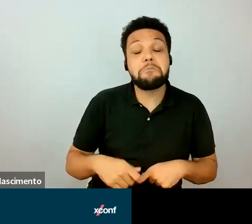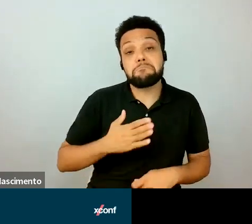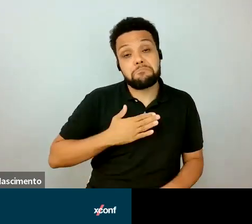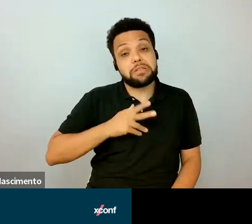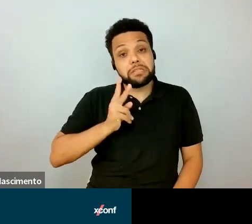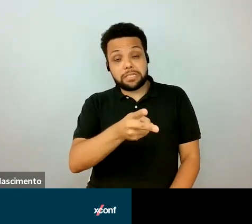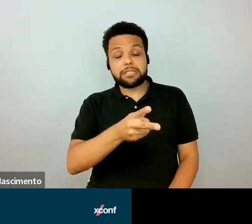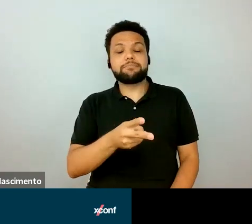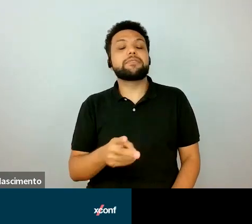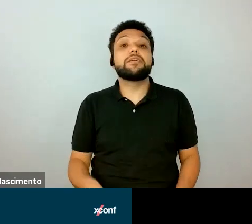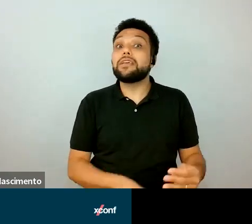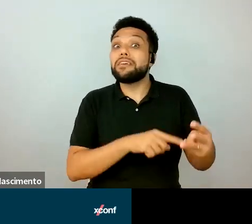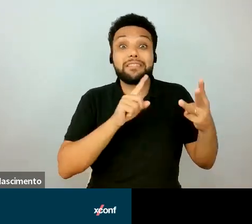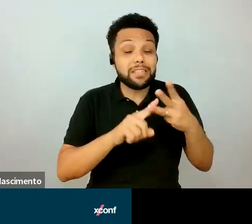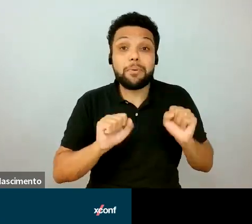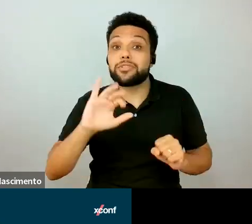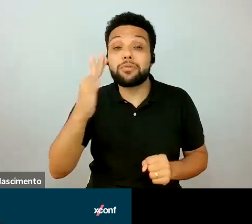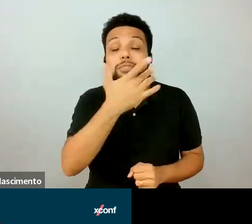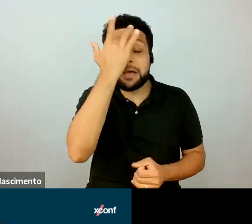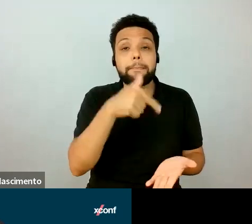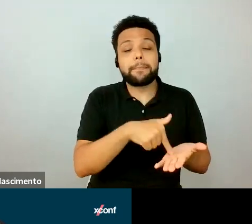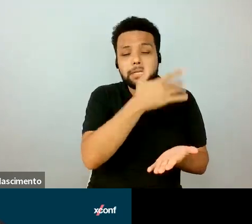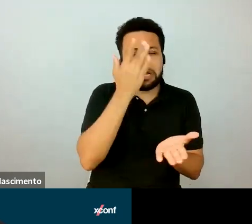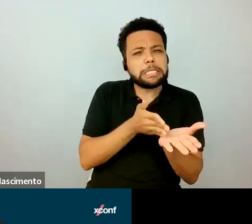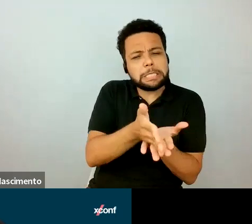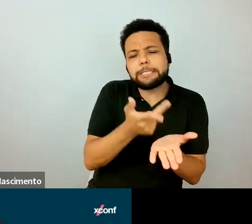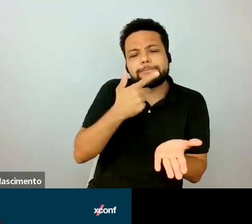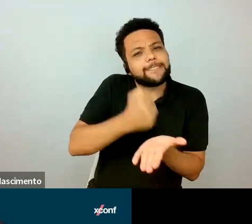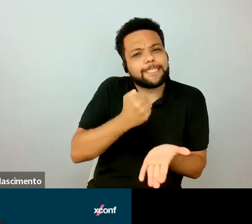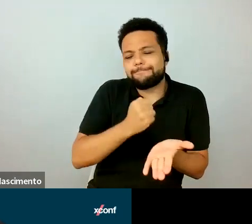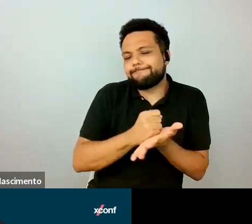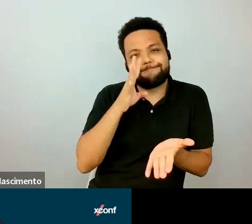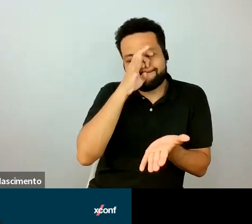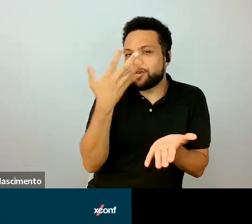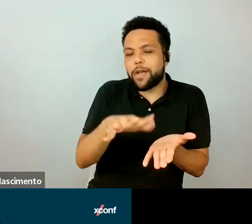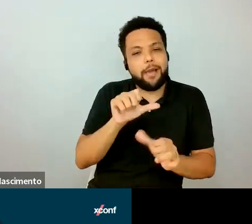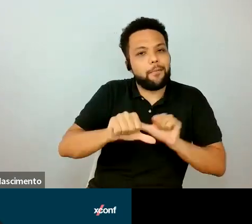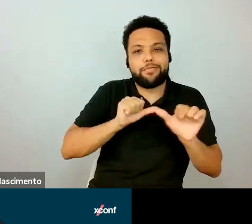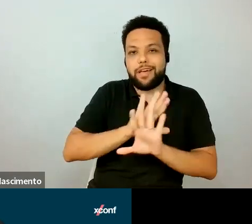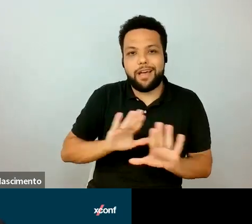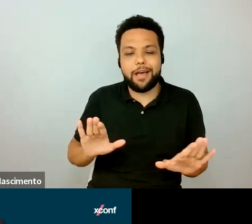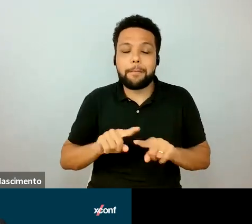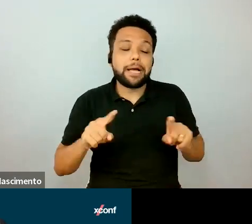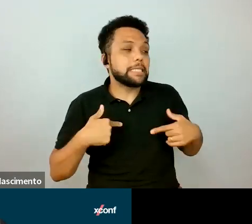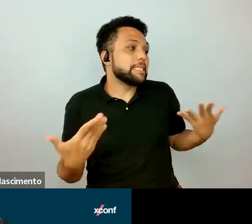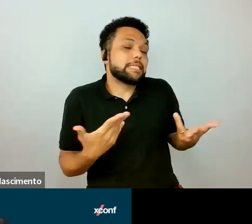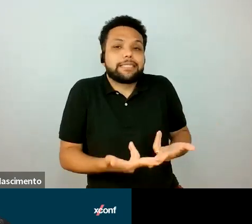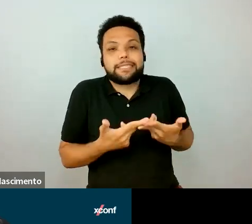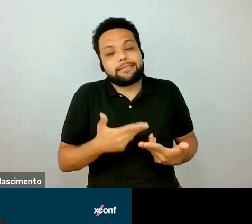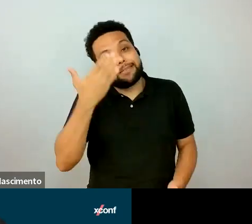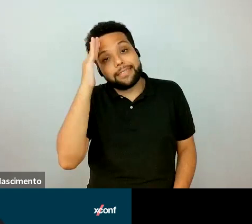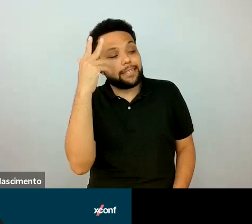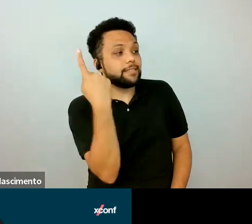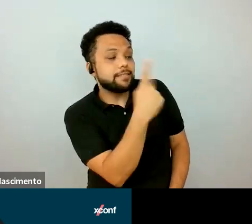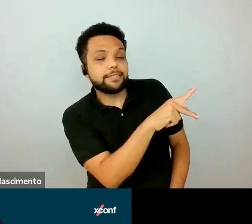bater o pé, vai fazer birra e não vai querer, mas aí não tem muito que tu possa fazer para aquele momento, sabe? Aí tu vai ter que entender qual